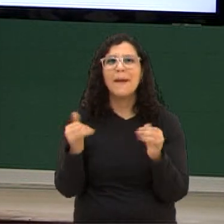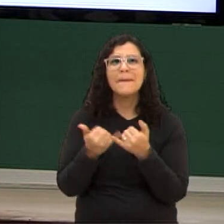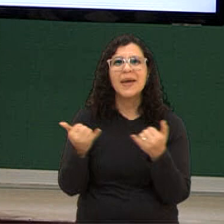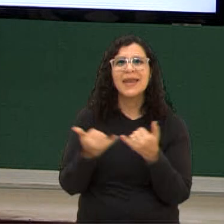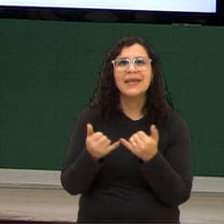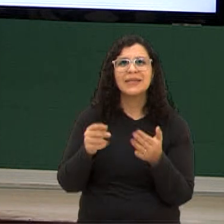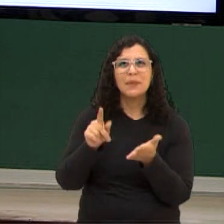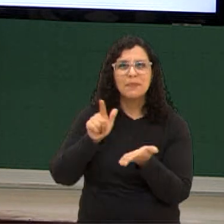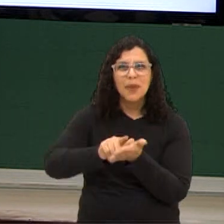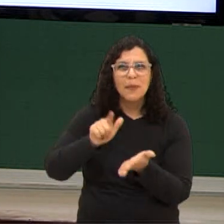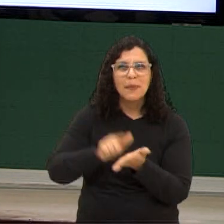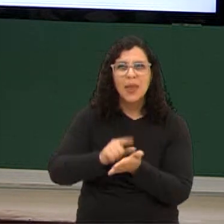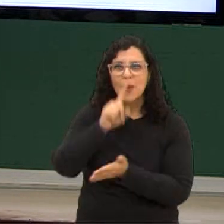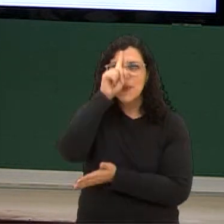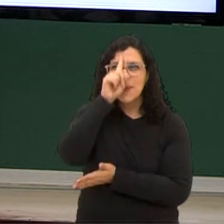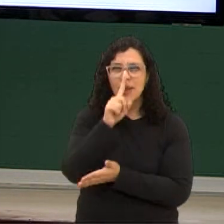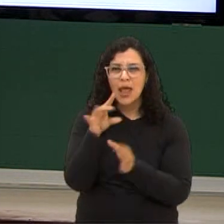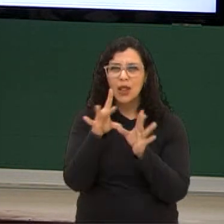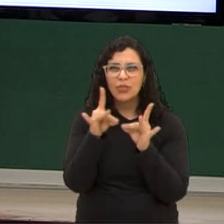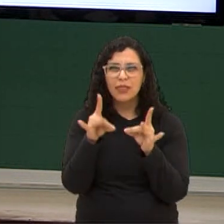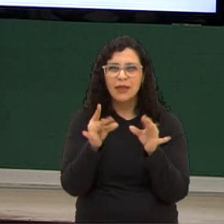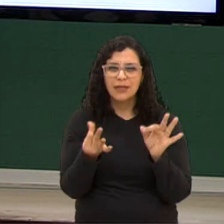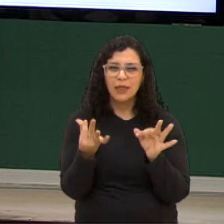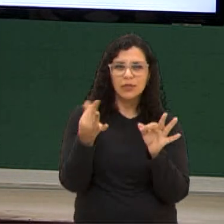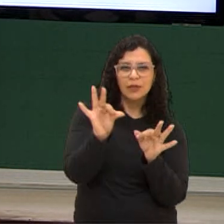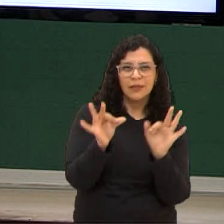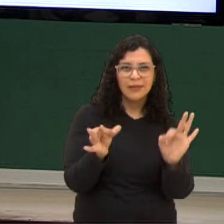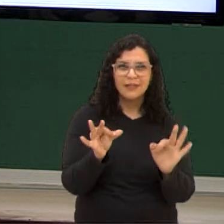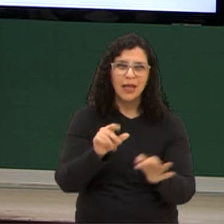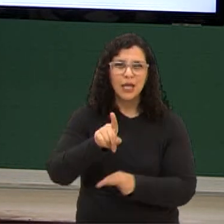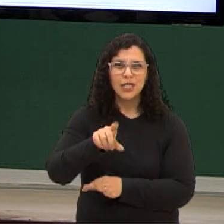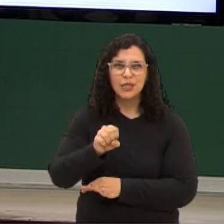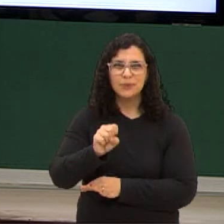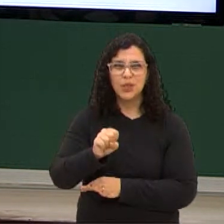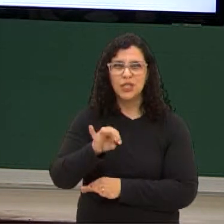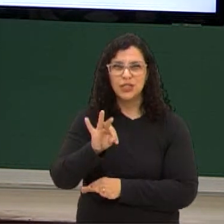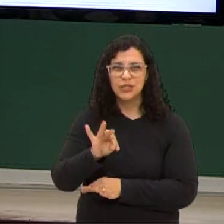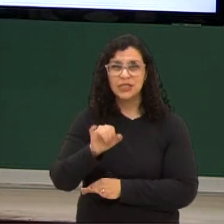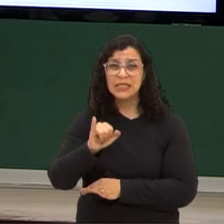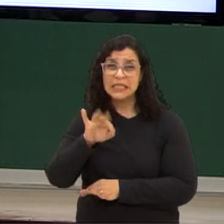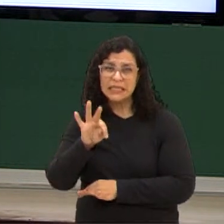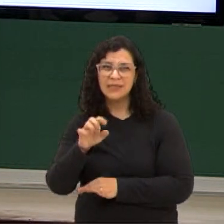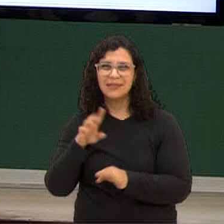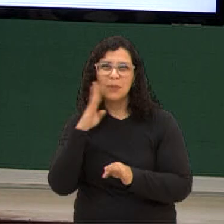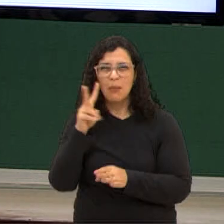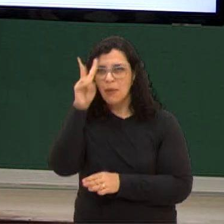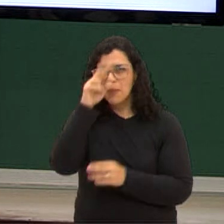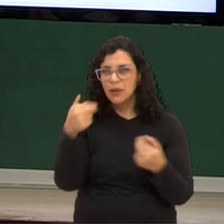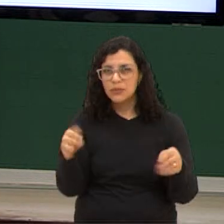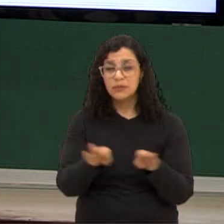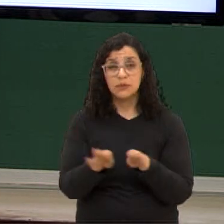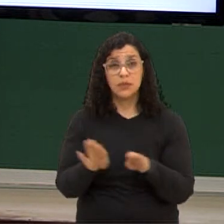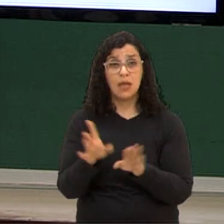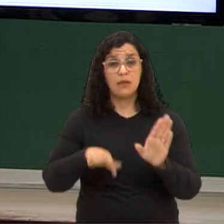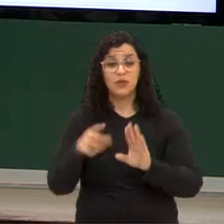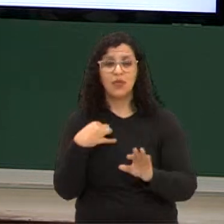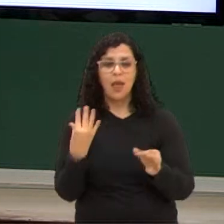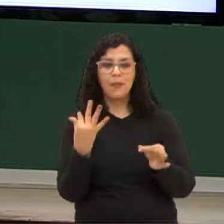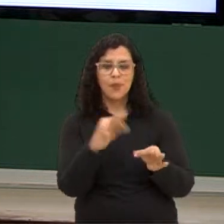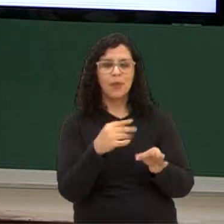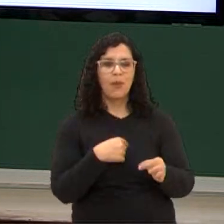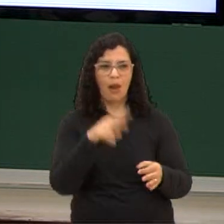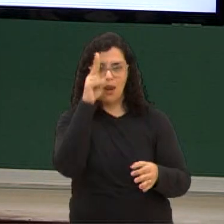post-its também, né? Que é aquele papelzinho com uma colinha que a gente cola para lembrar de alguma coisa. Muitas vezes deixamos para